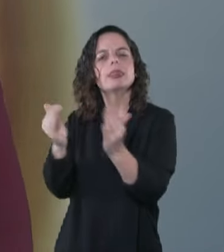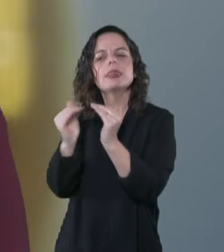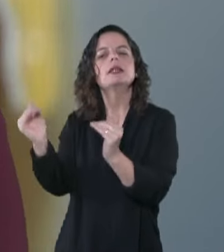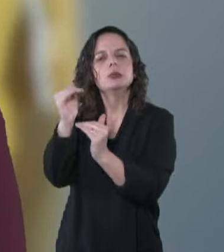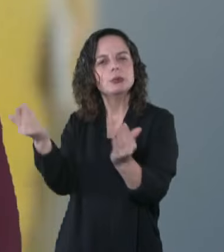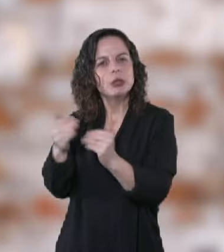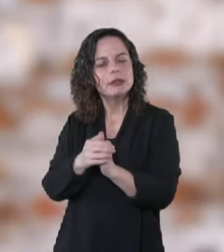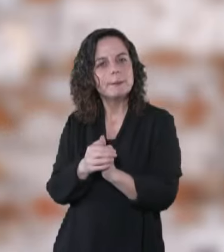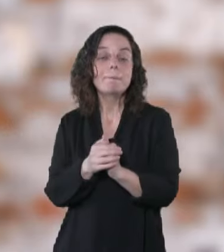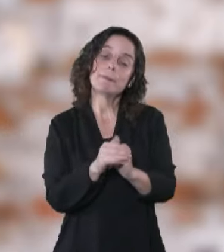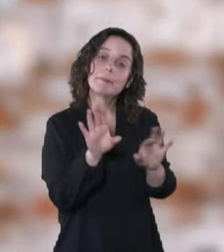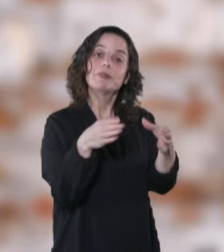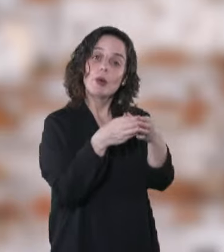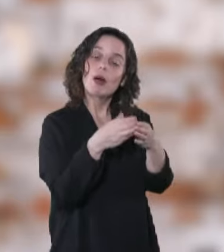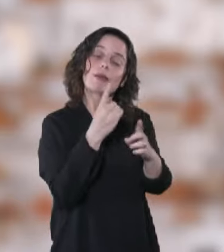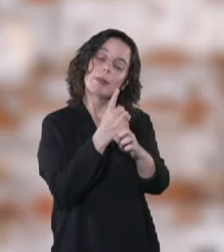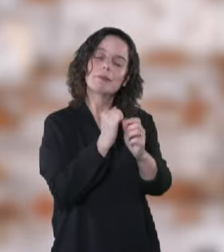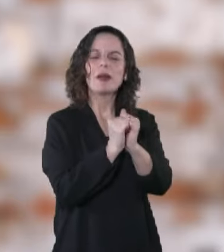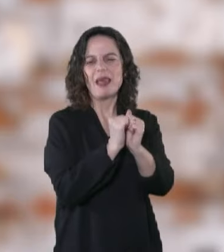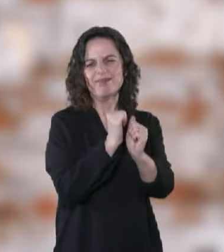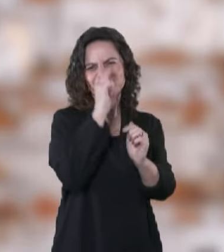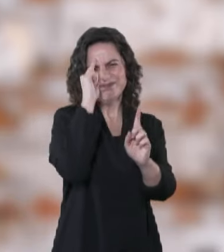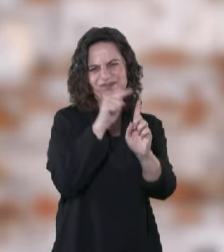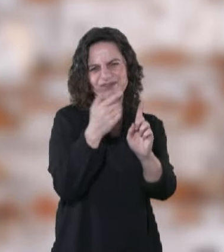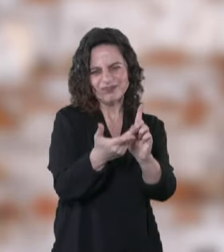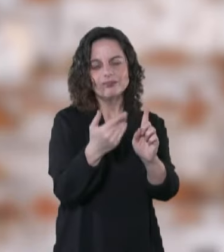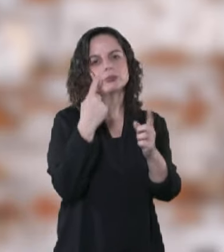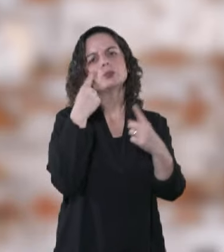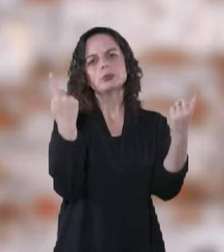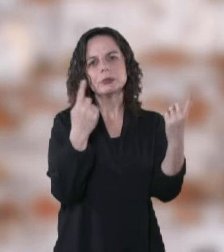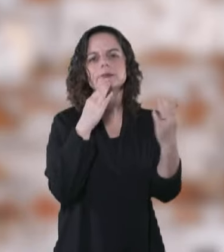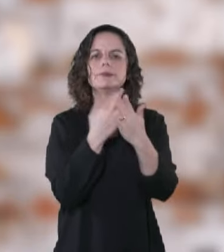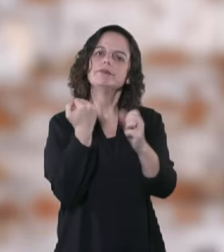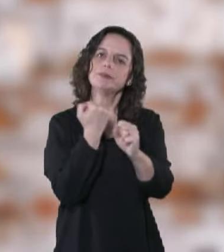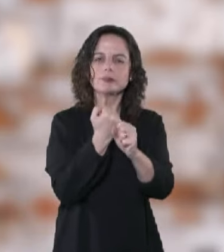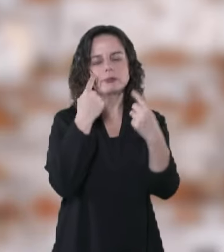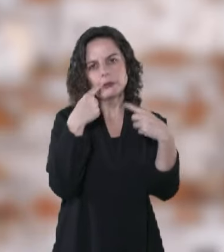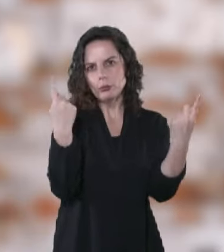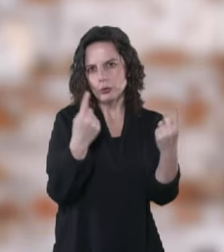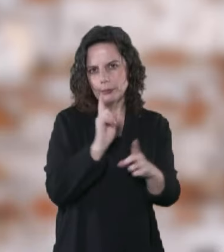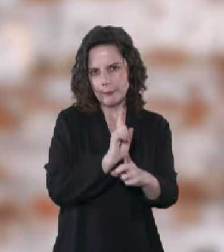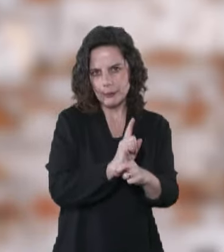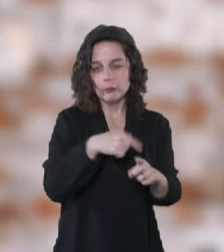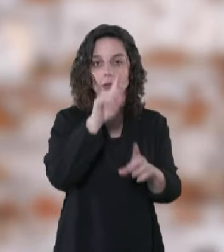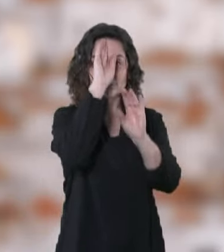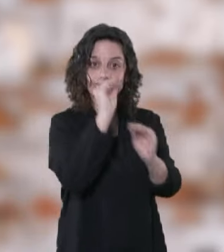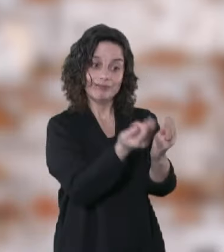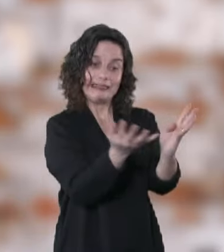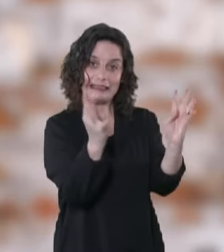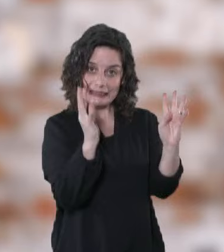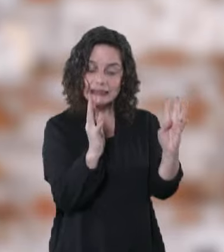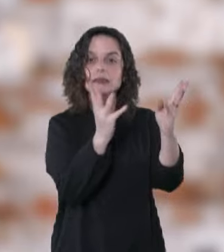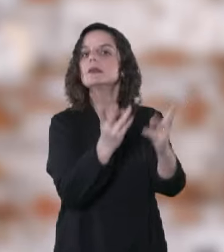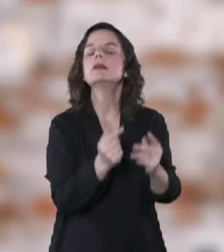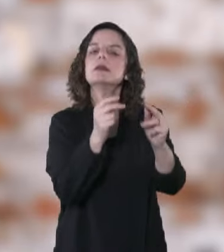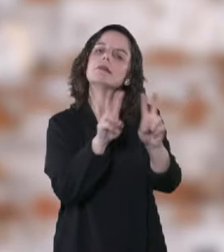superiores? Bom, a Ordem tem também um papel de uma entidade pública que tem que fazer o seu serviço público também. Portanto, formamos contabilistas certificados, mas a